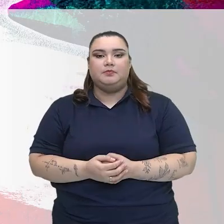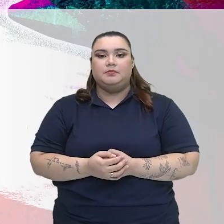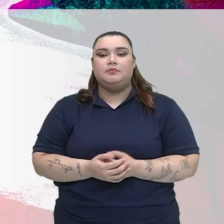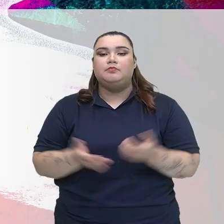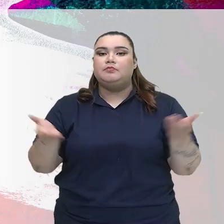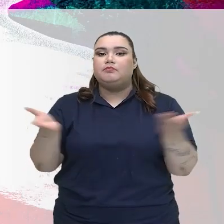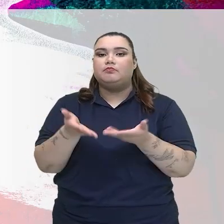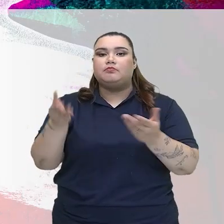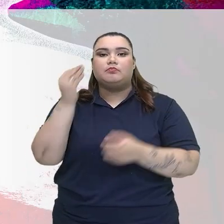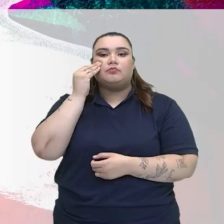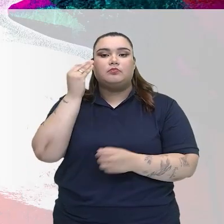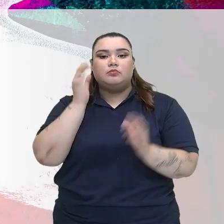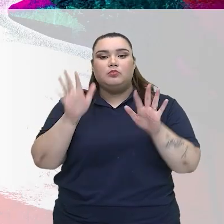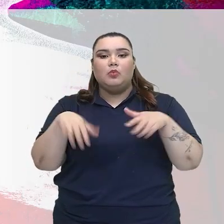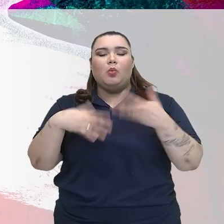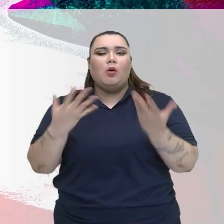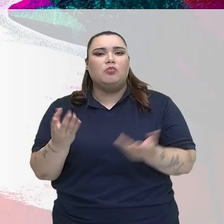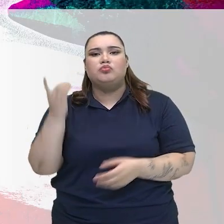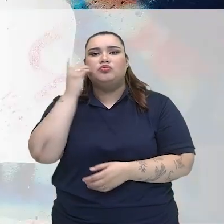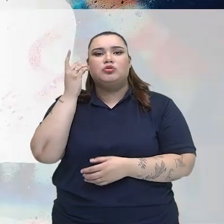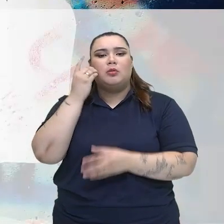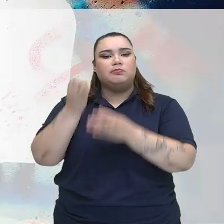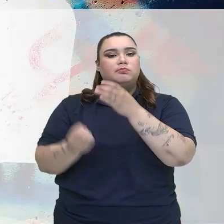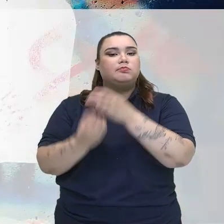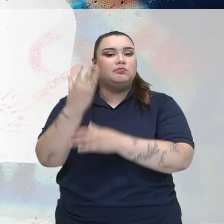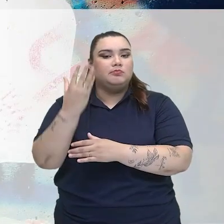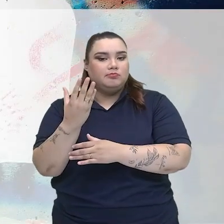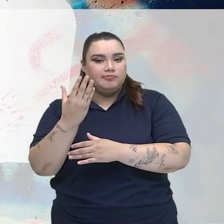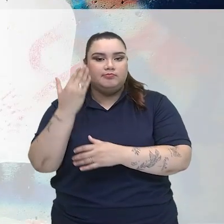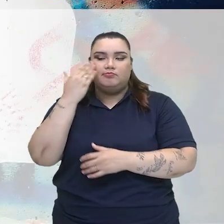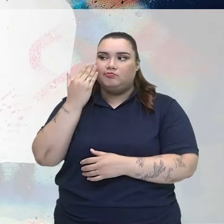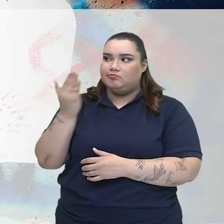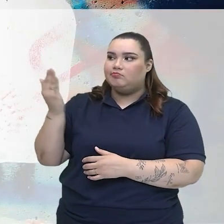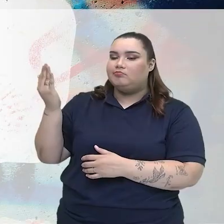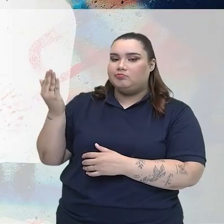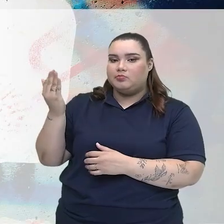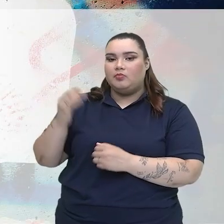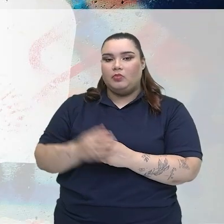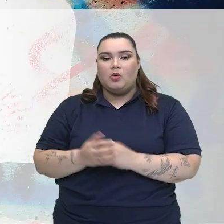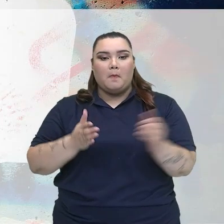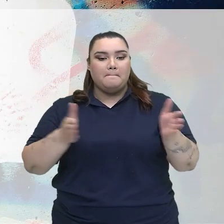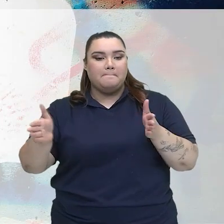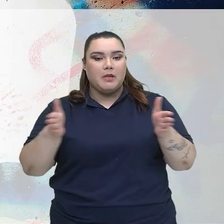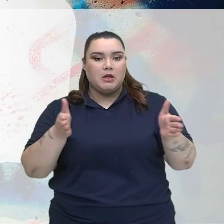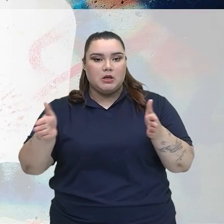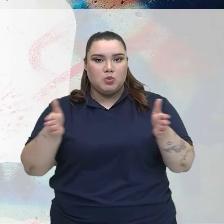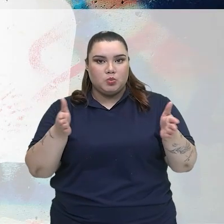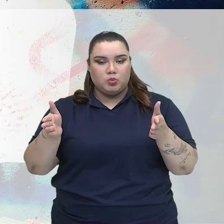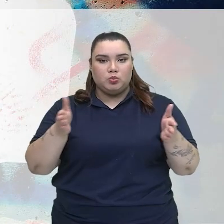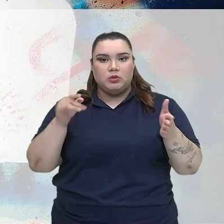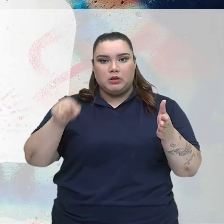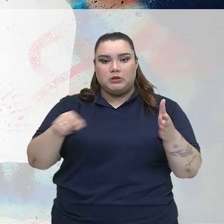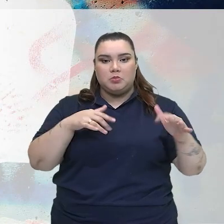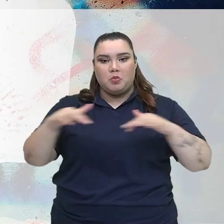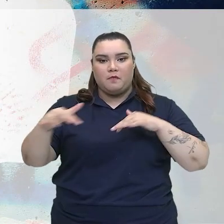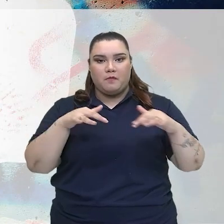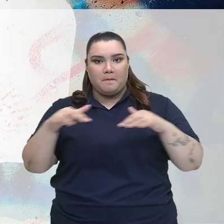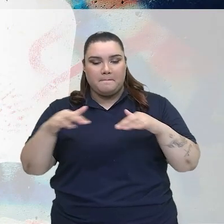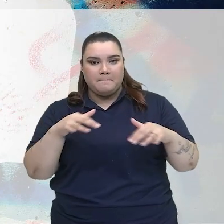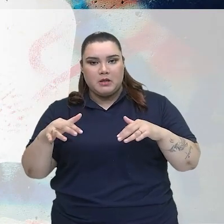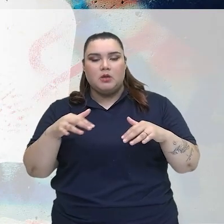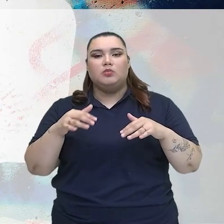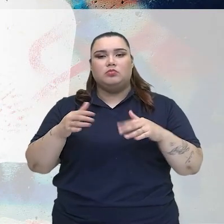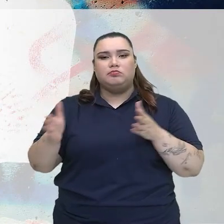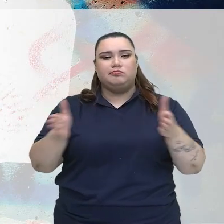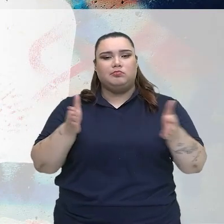aqui ver qual é a data da sua origem. Vamos ver aqui. Justamente todo esse movimento começou